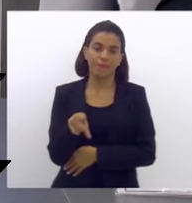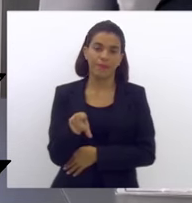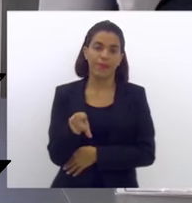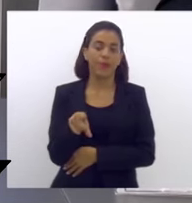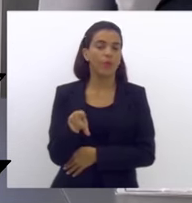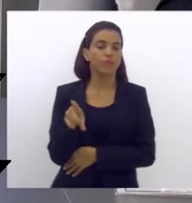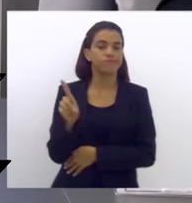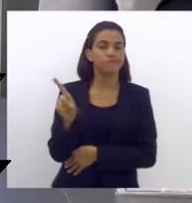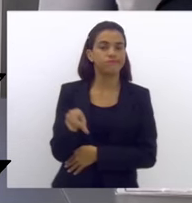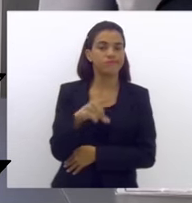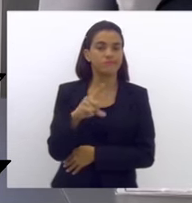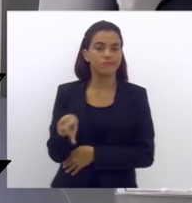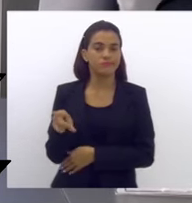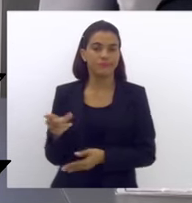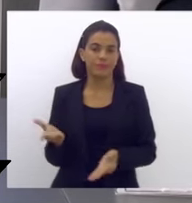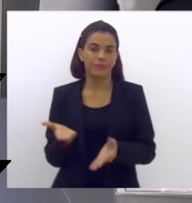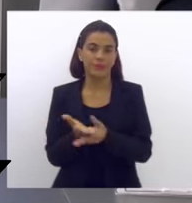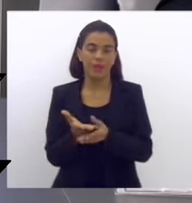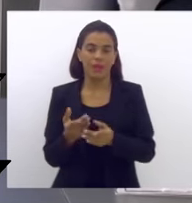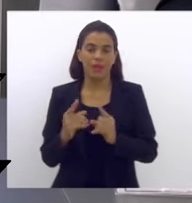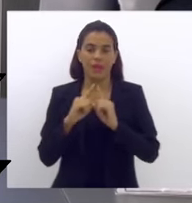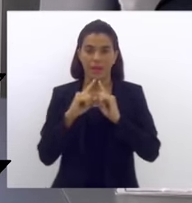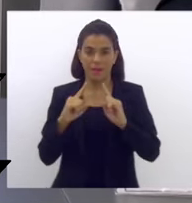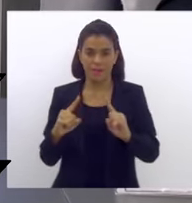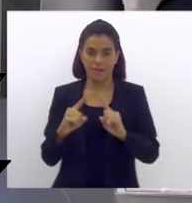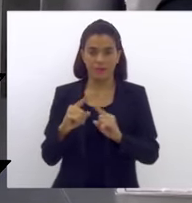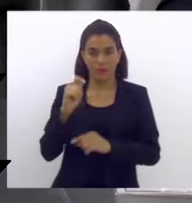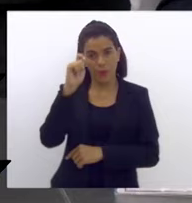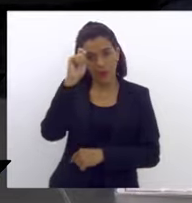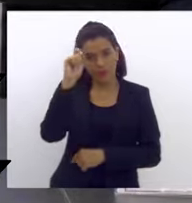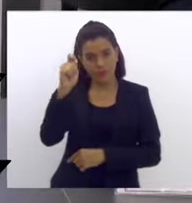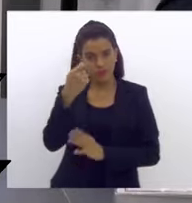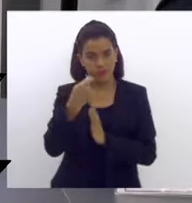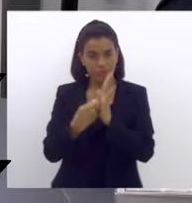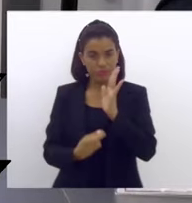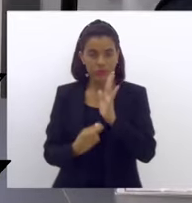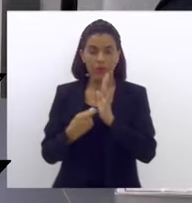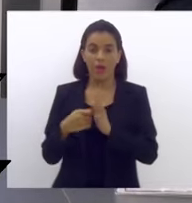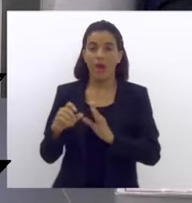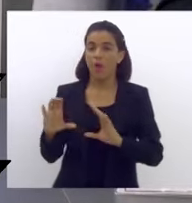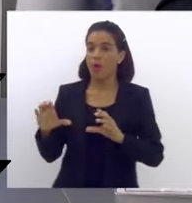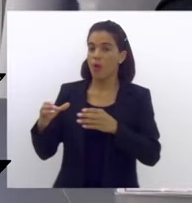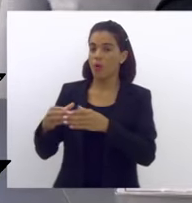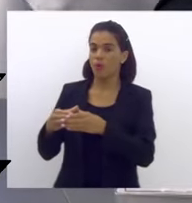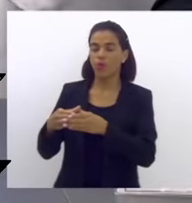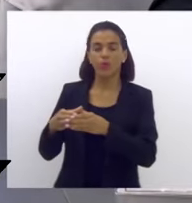indeferimento do recurso do autor aqueles votação aqueles que